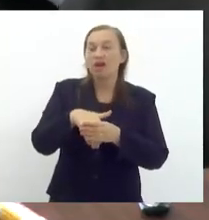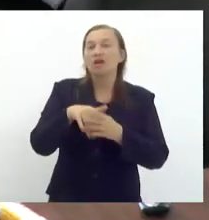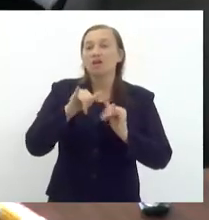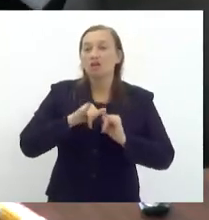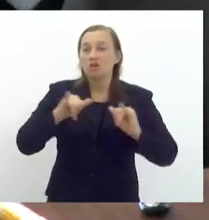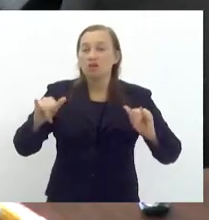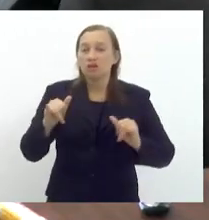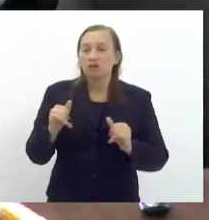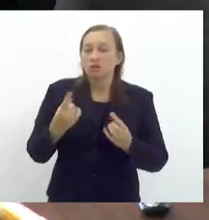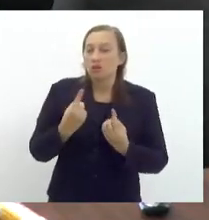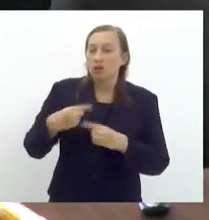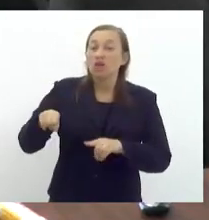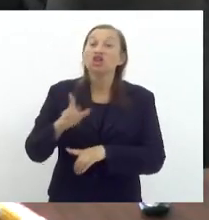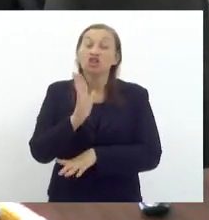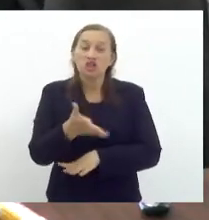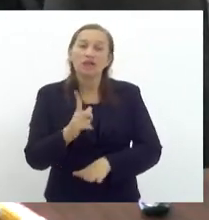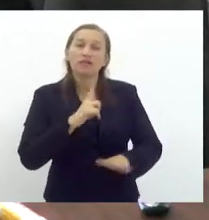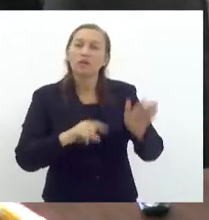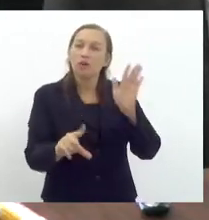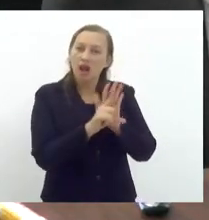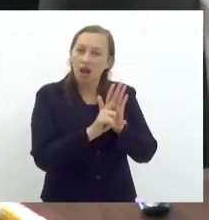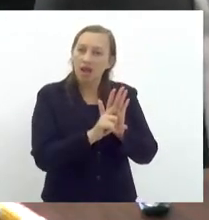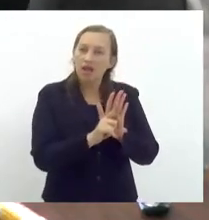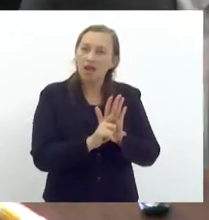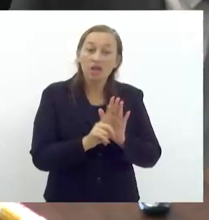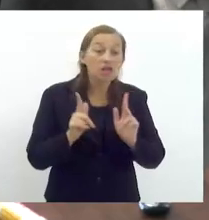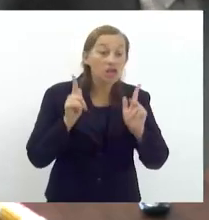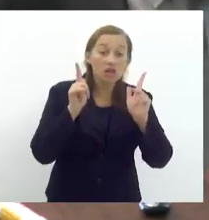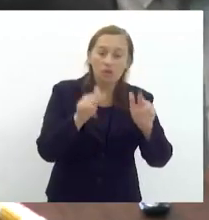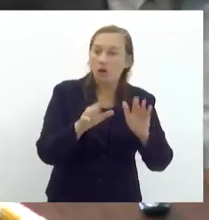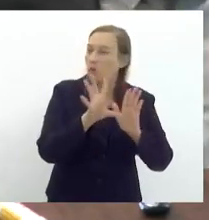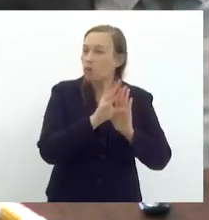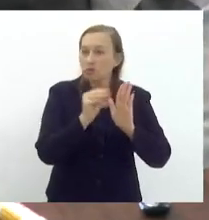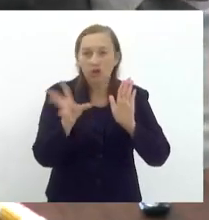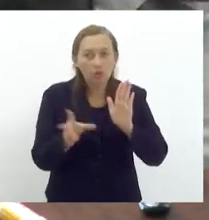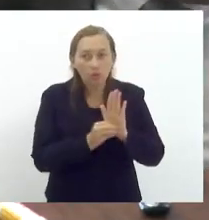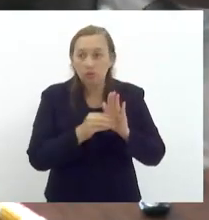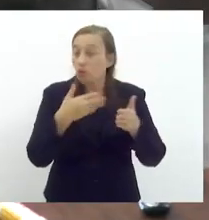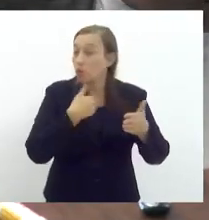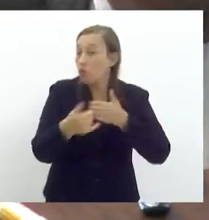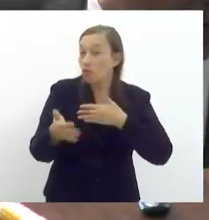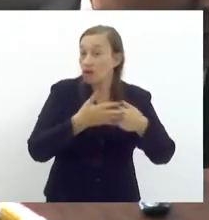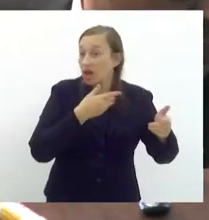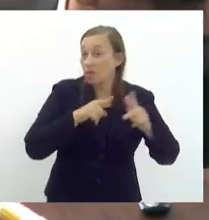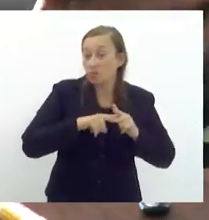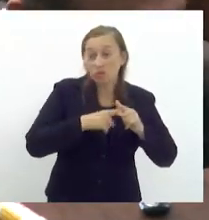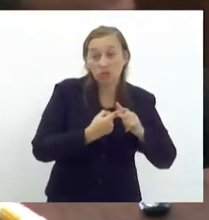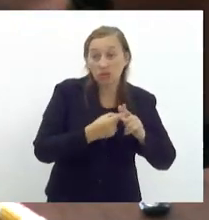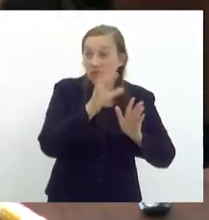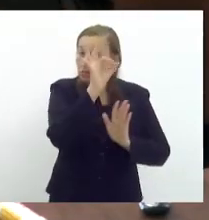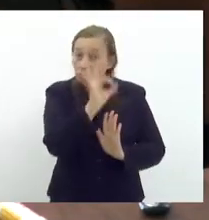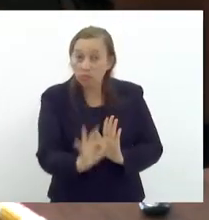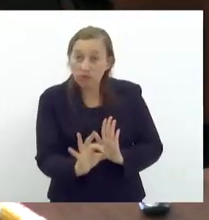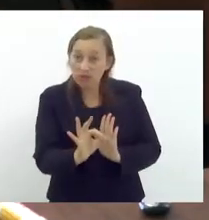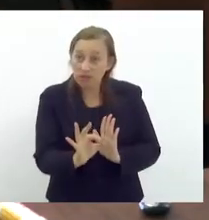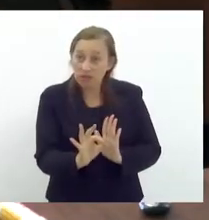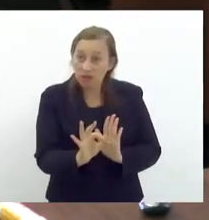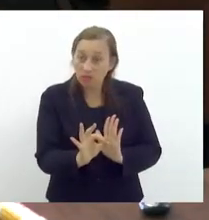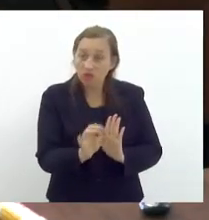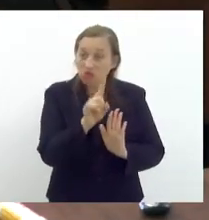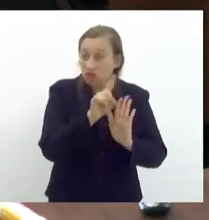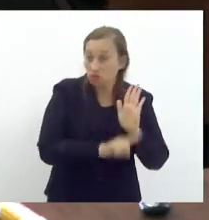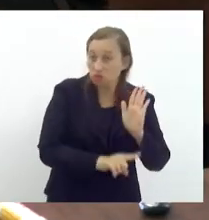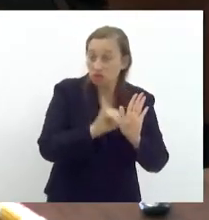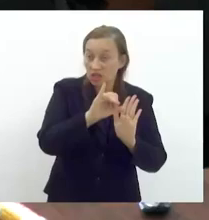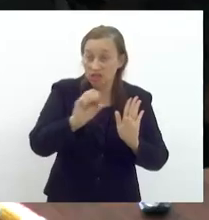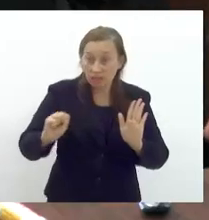pois já lei vigor com o mesmo conteúdo qualquer alteração e percentuais de redução